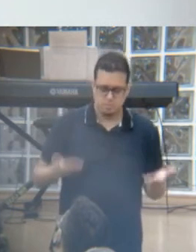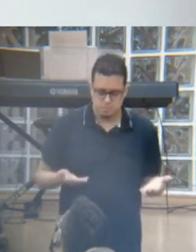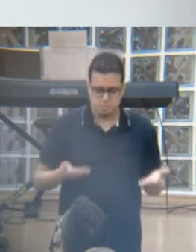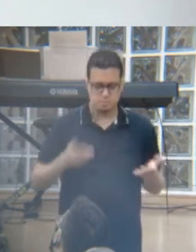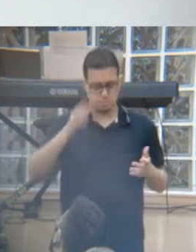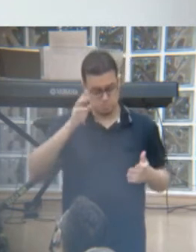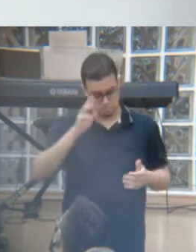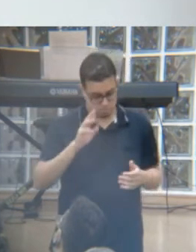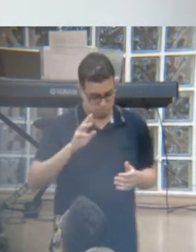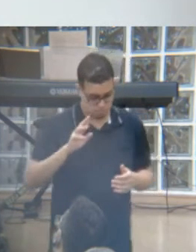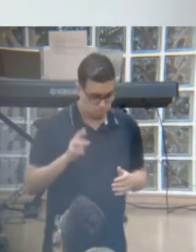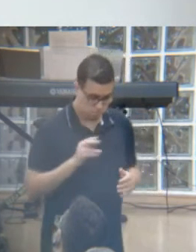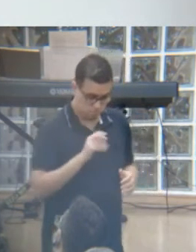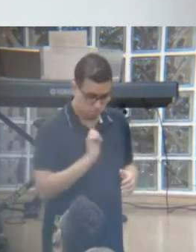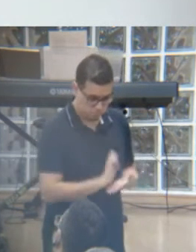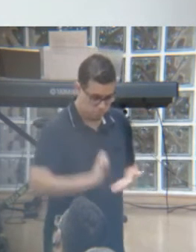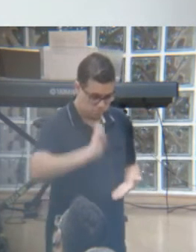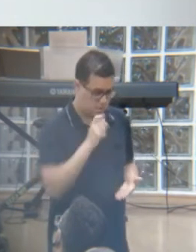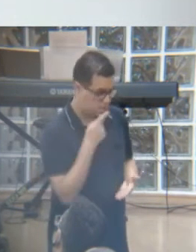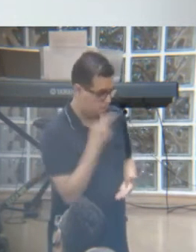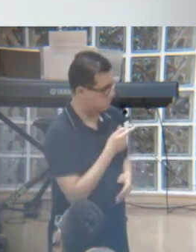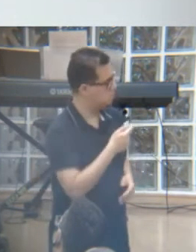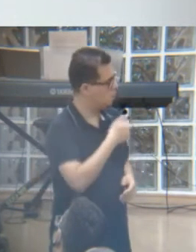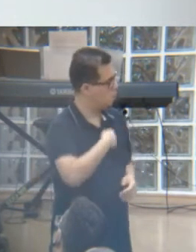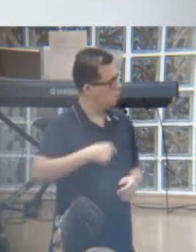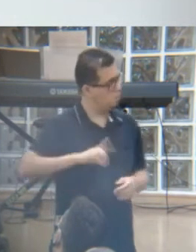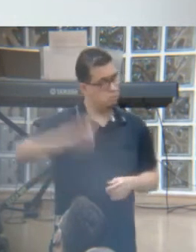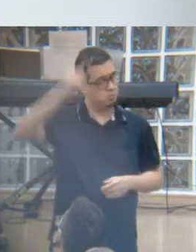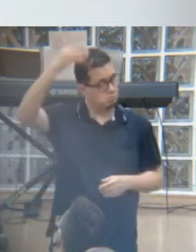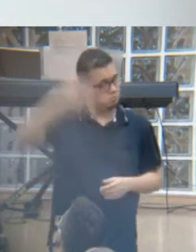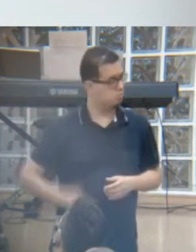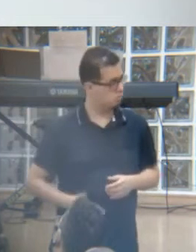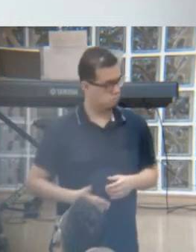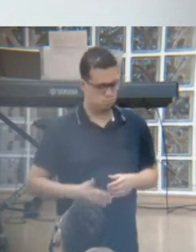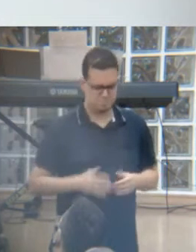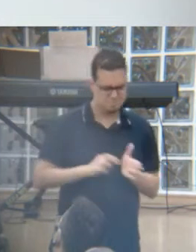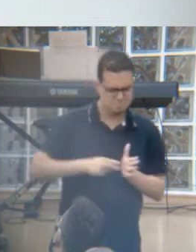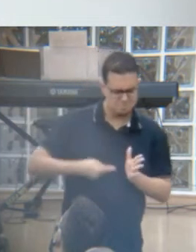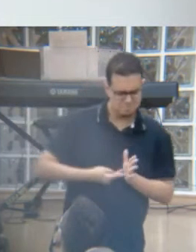Perante cuja face eu estou. O que quer dizer isso?